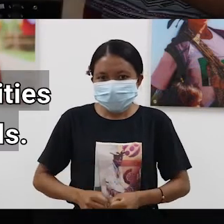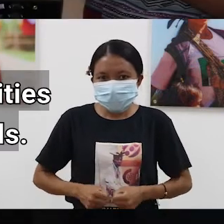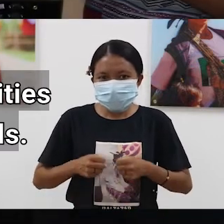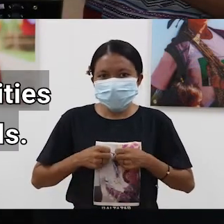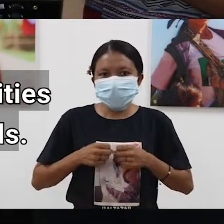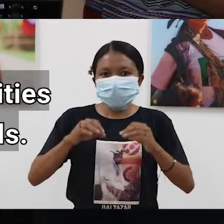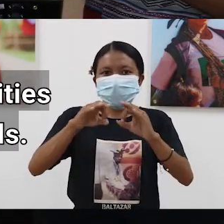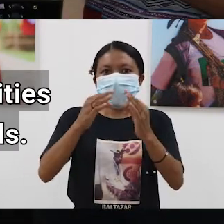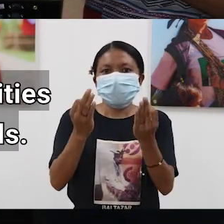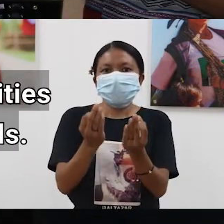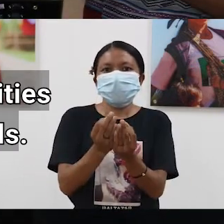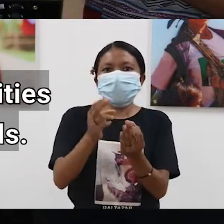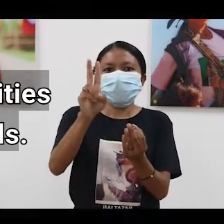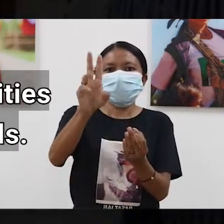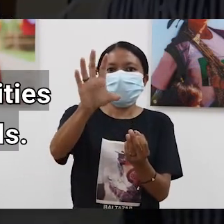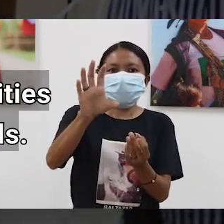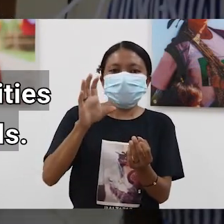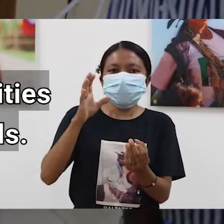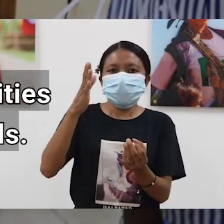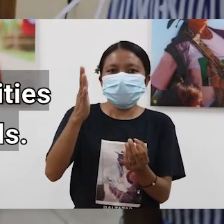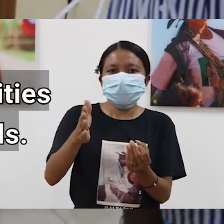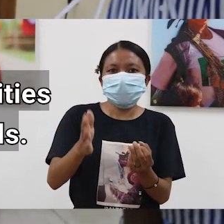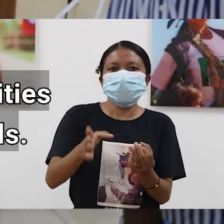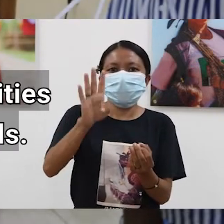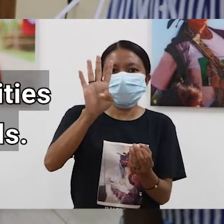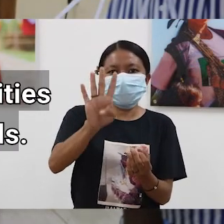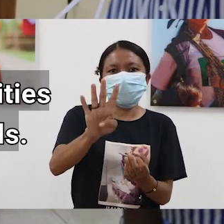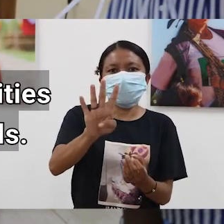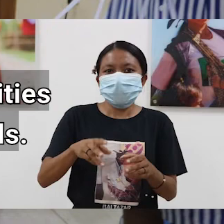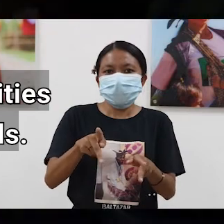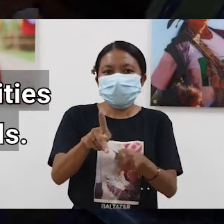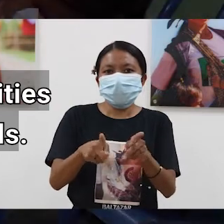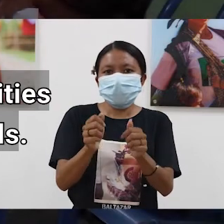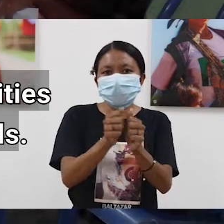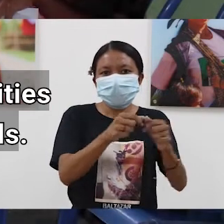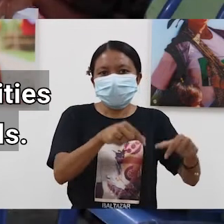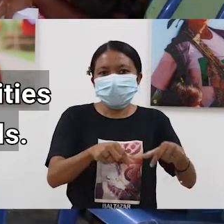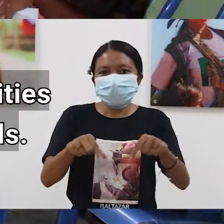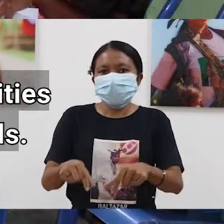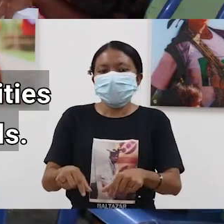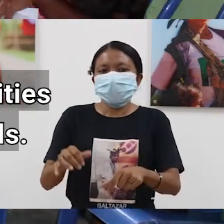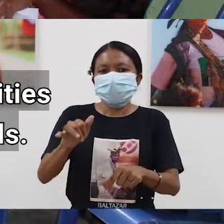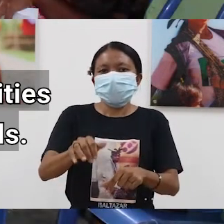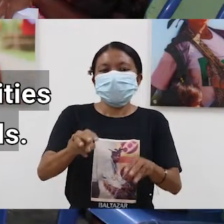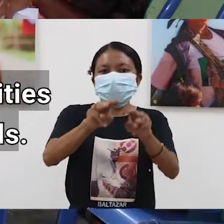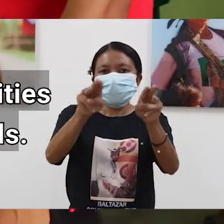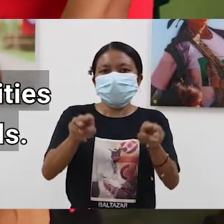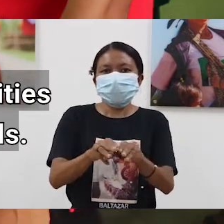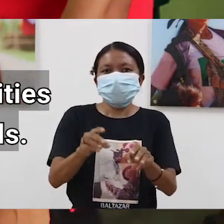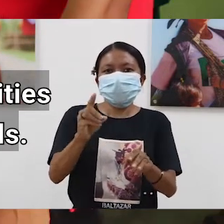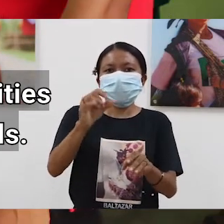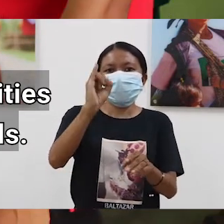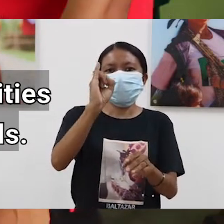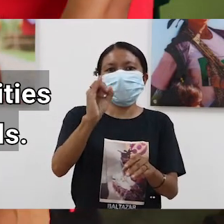distribui ona sasang higiene ba familia atus rua limanulu resinghat. Ba emaho deficiensia sira iha